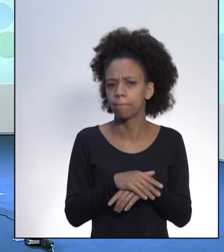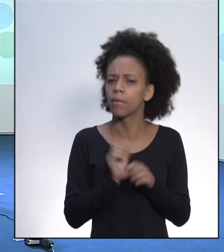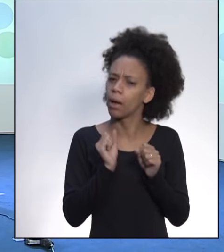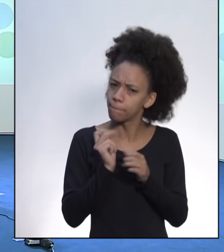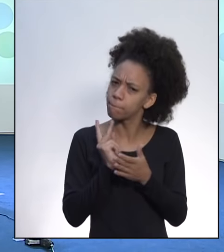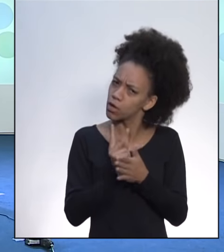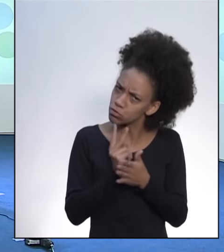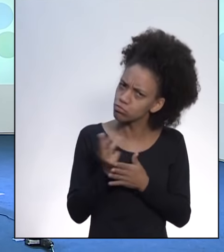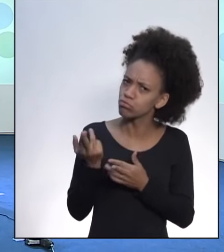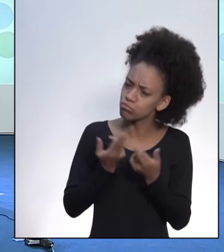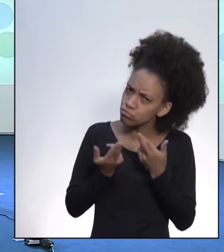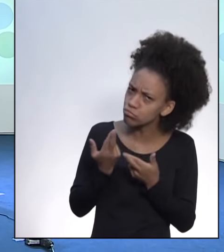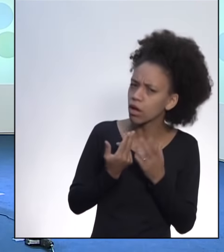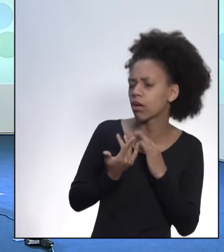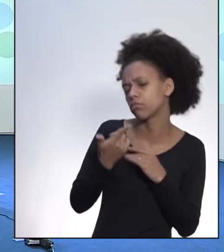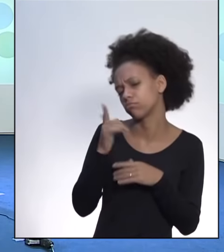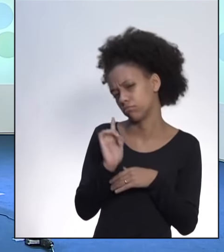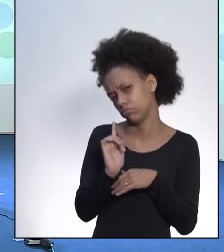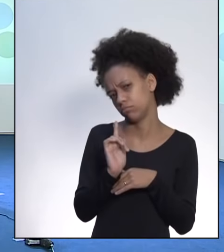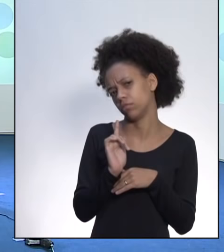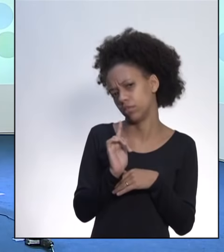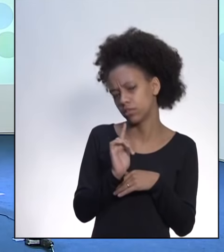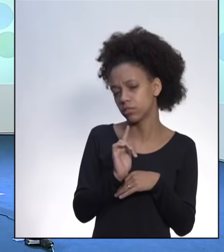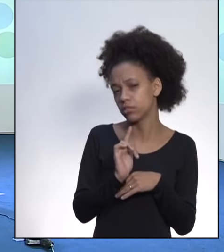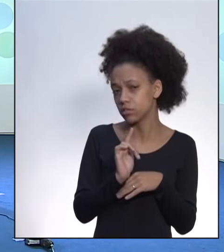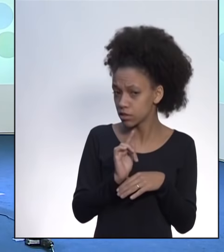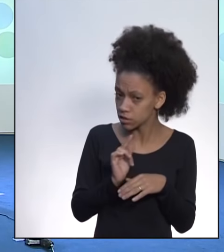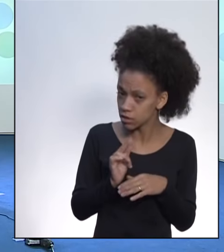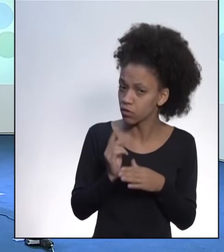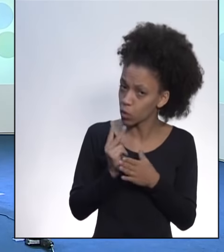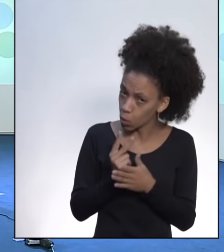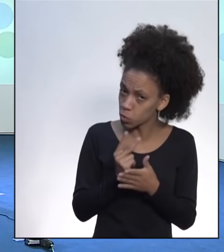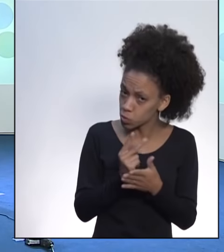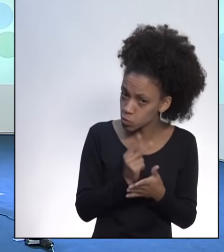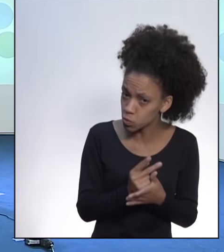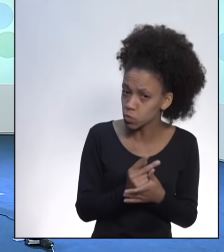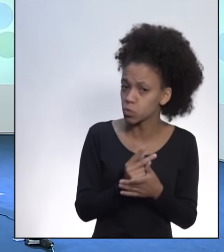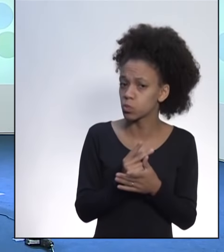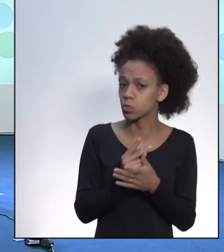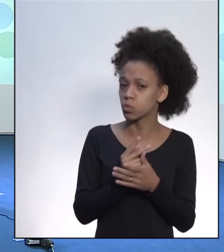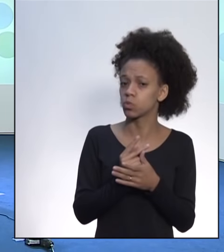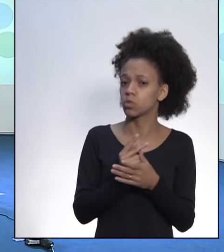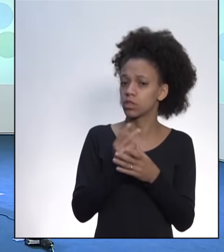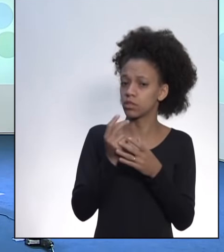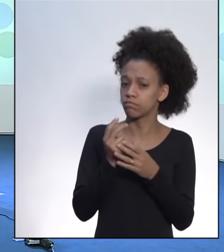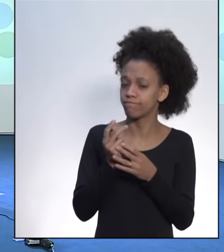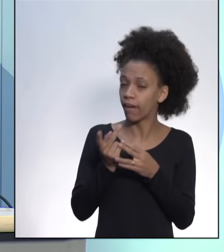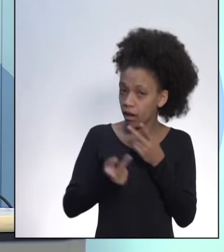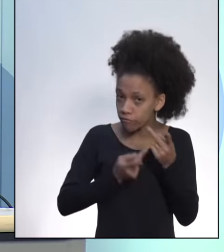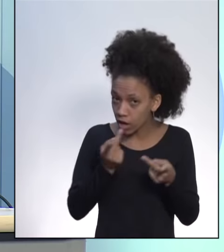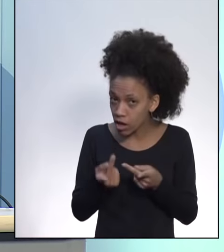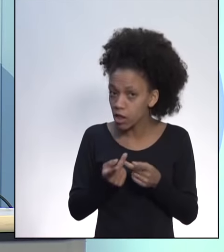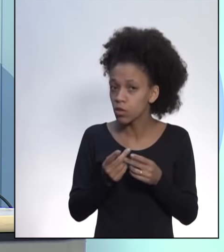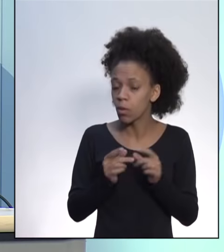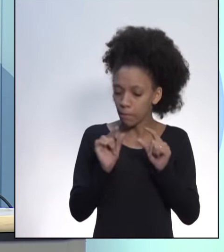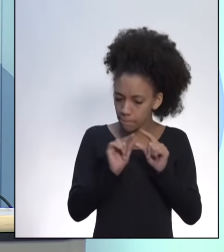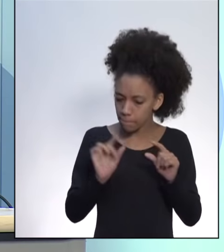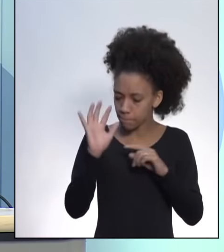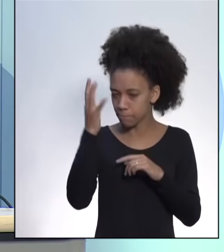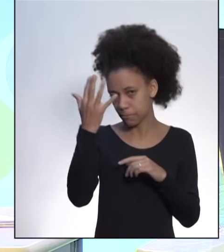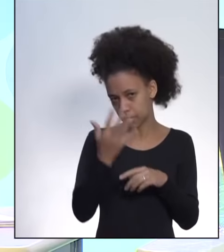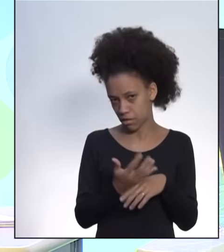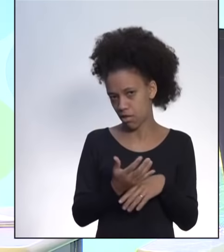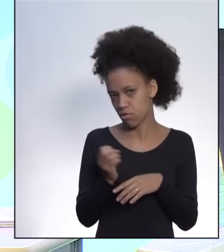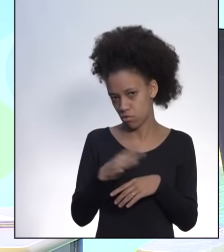eles podem continuar respondendo à anterior né relação anterior eu vou pronunciando para eles criarem novas frases que é